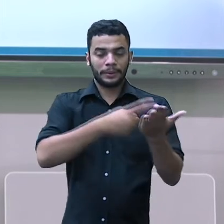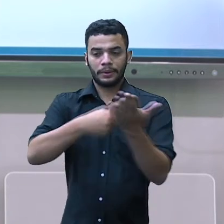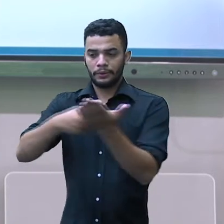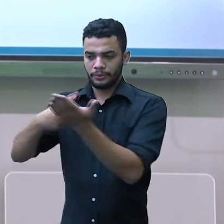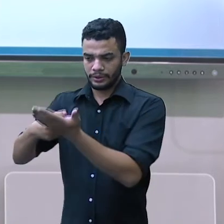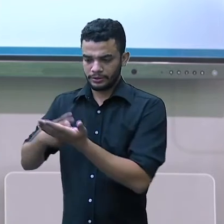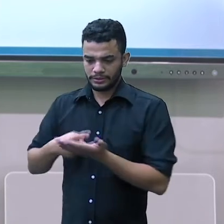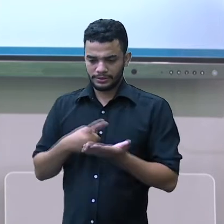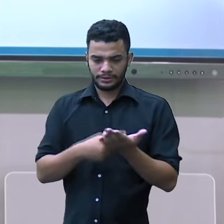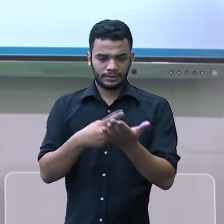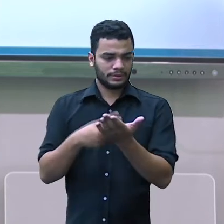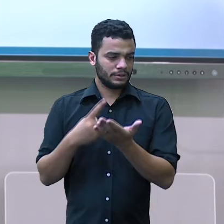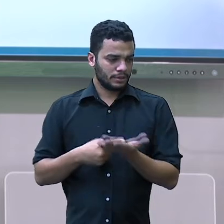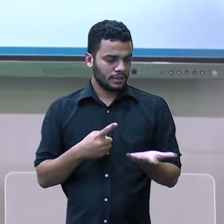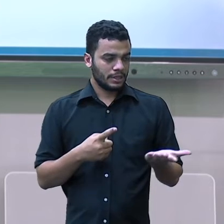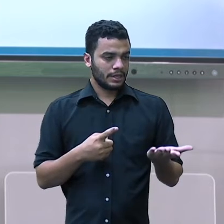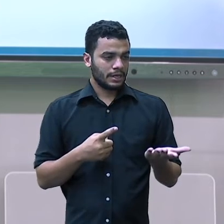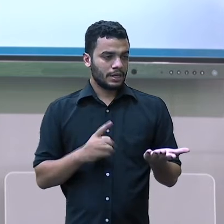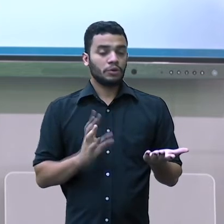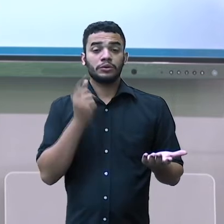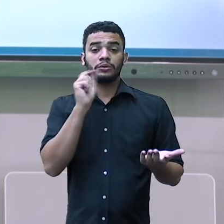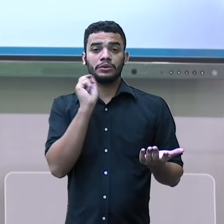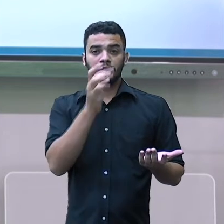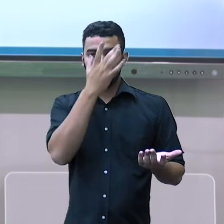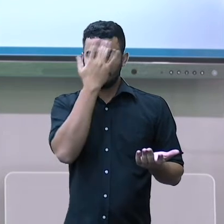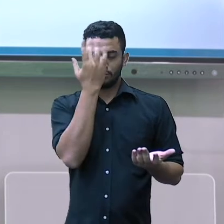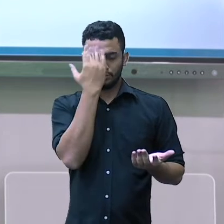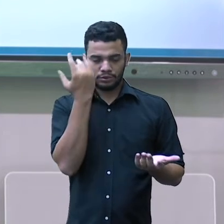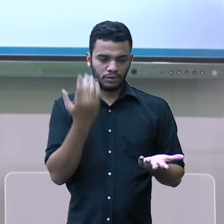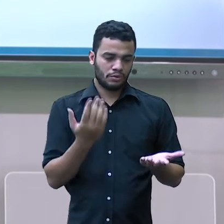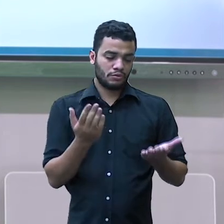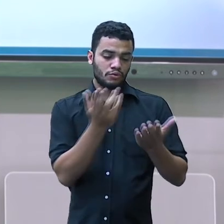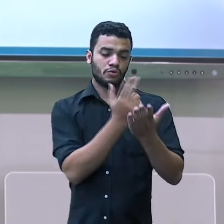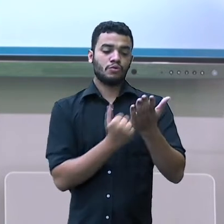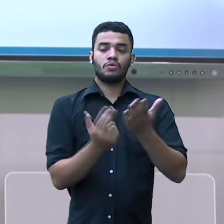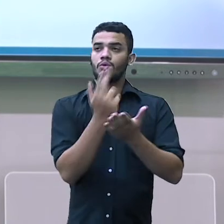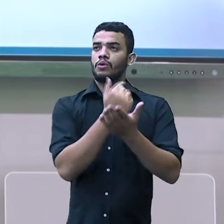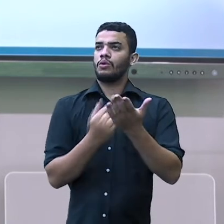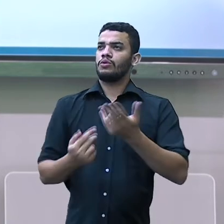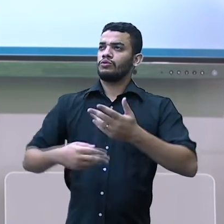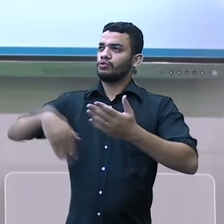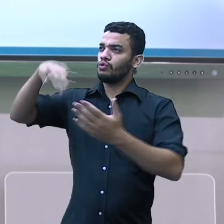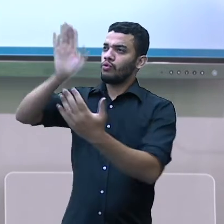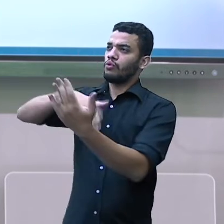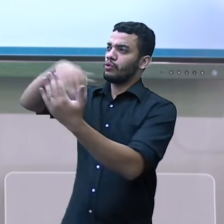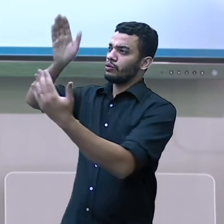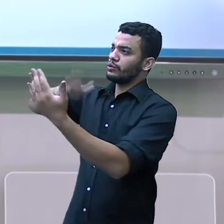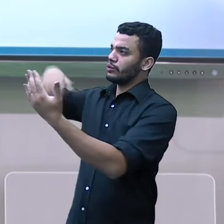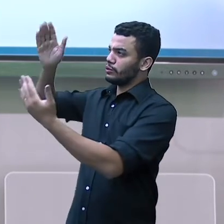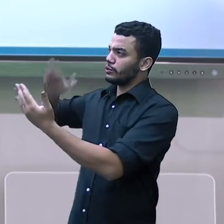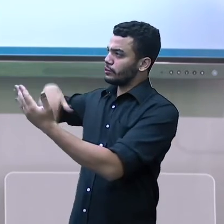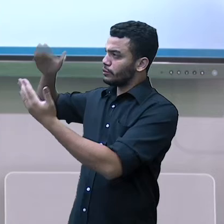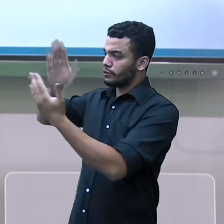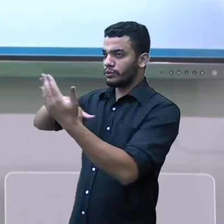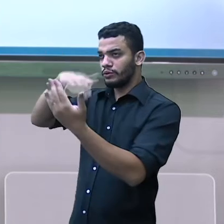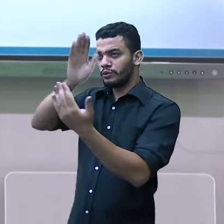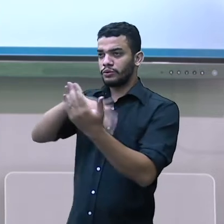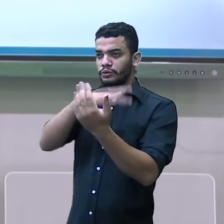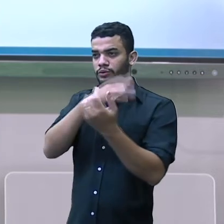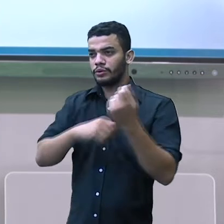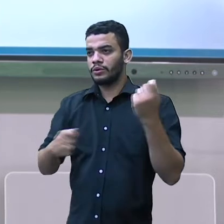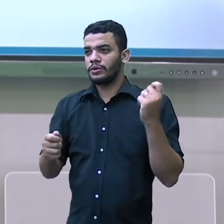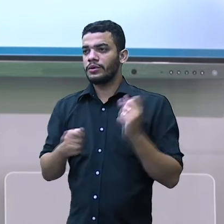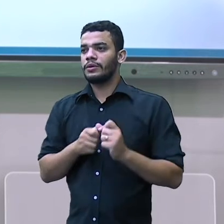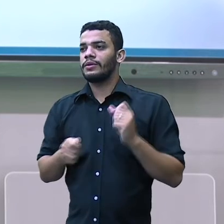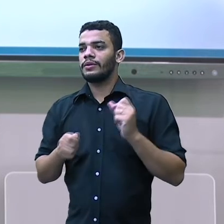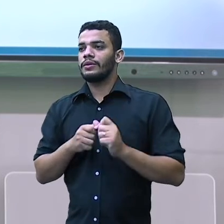artistas. Alguns dessa periferia participaram pintando as suas próprias casas, receberam ali as